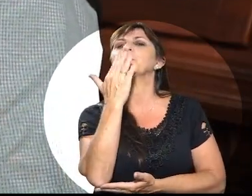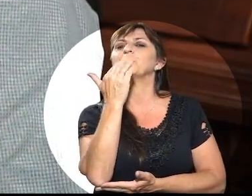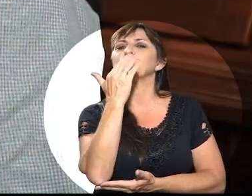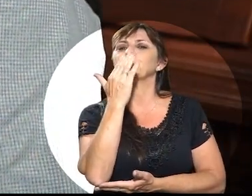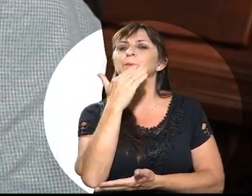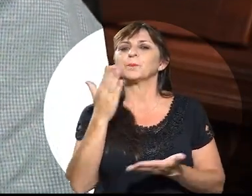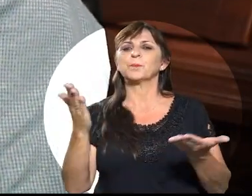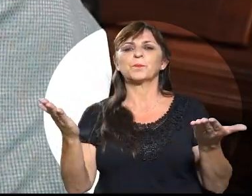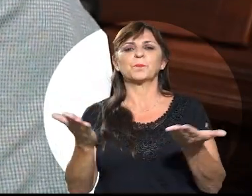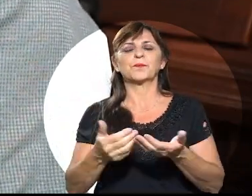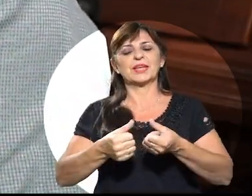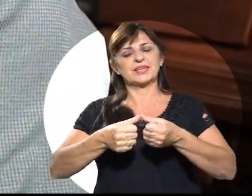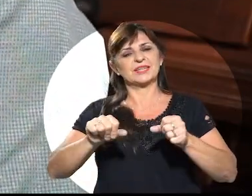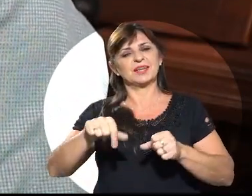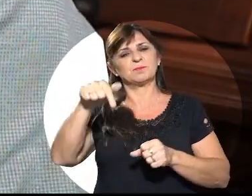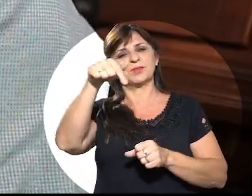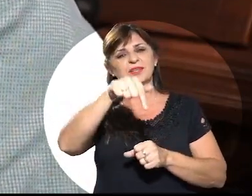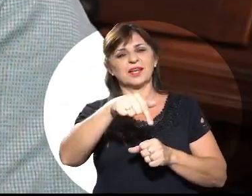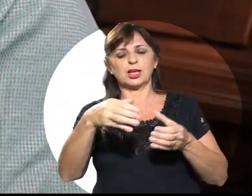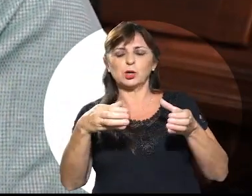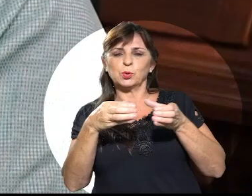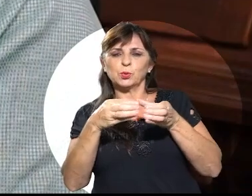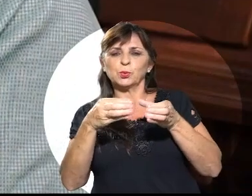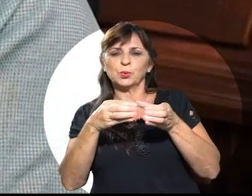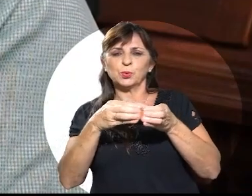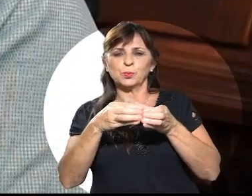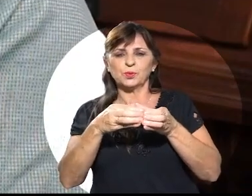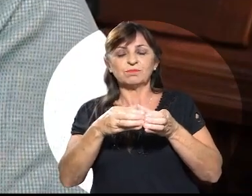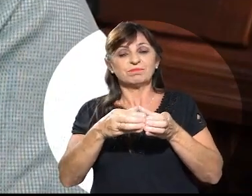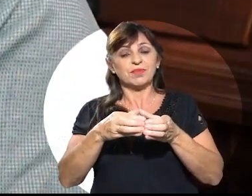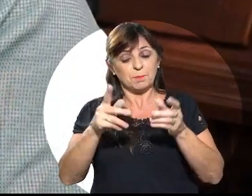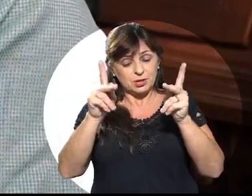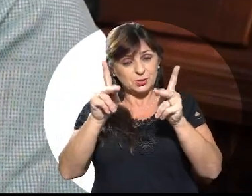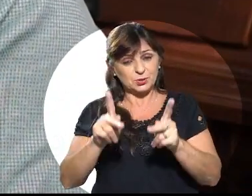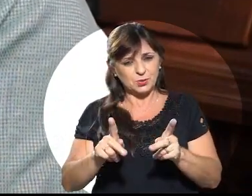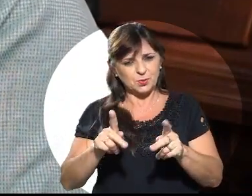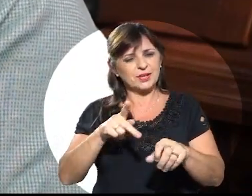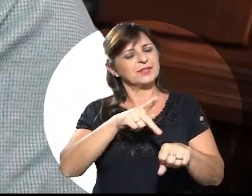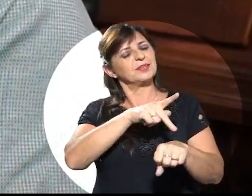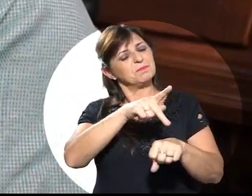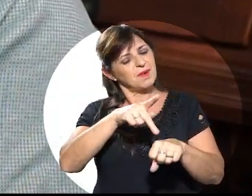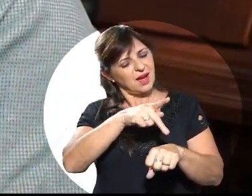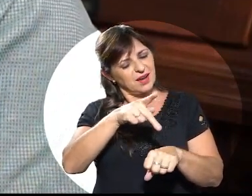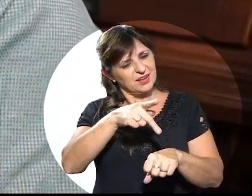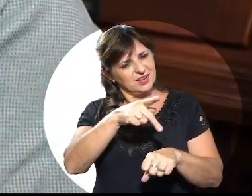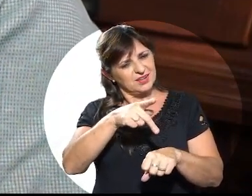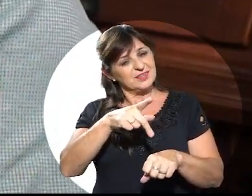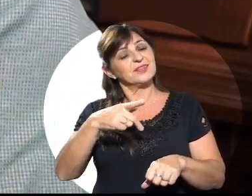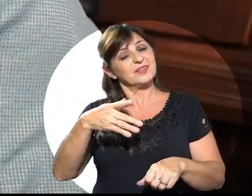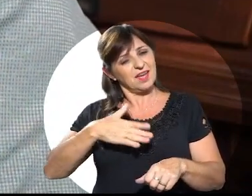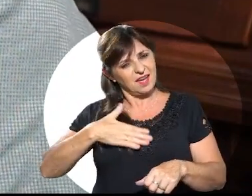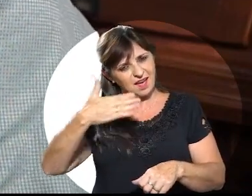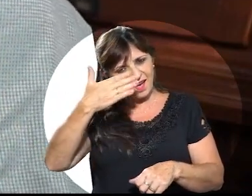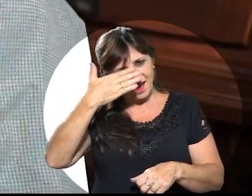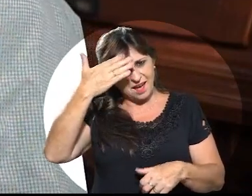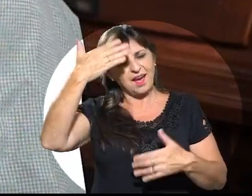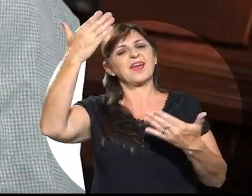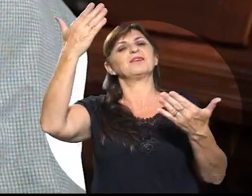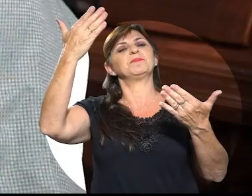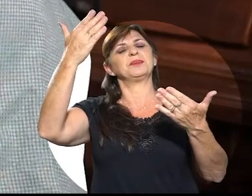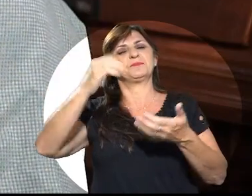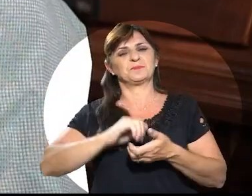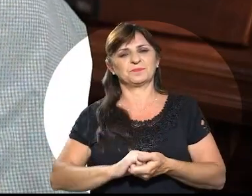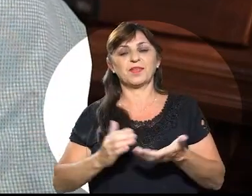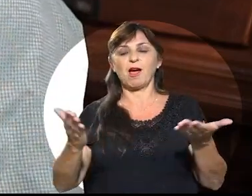pessoal da etnia árabe. E vamos ter aí um prato especial. Hoje vamos falar sobre ele. O Arit